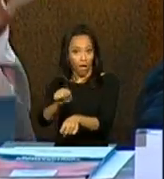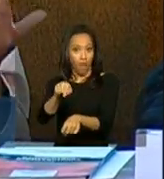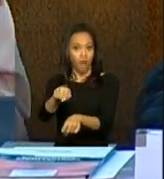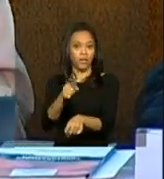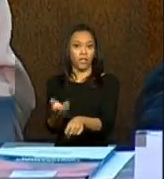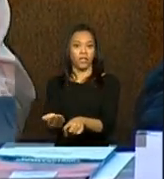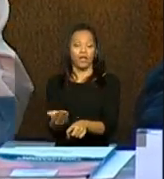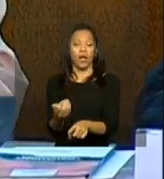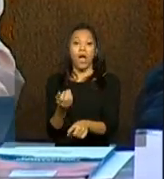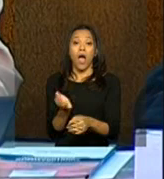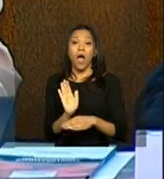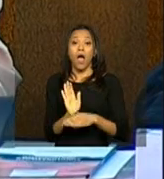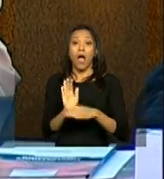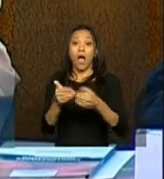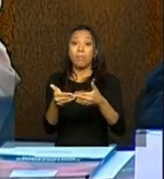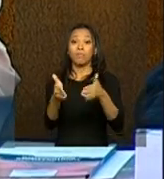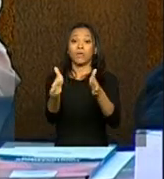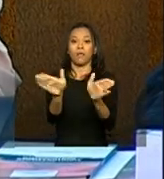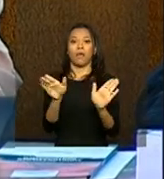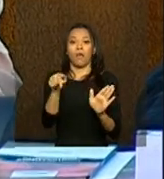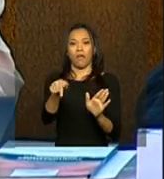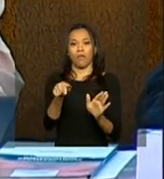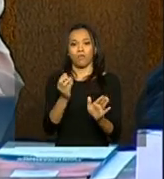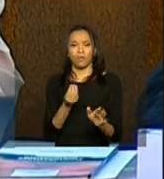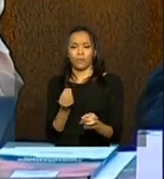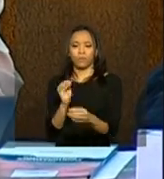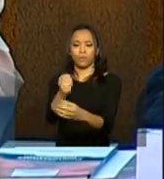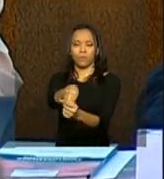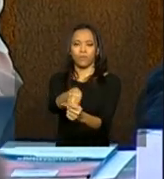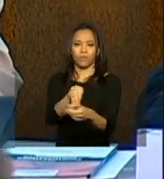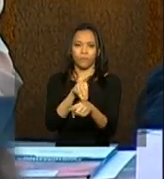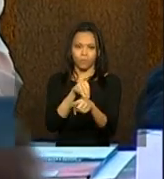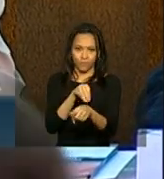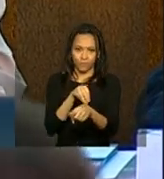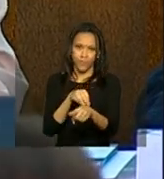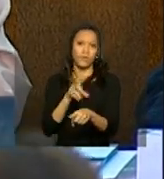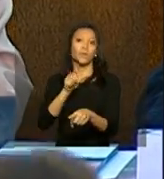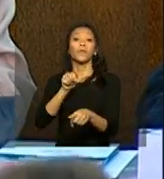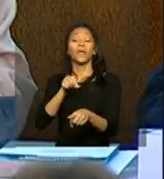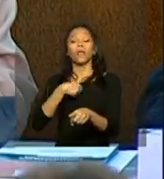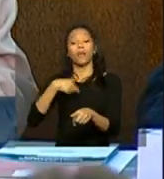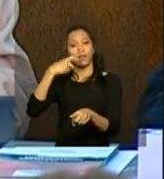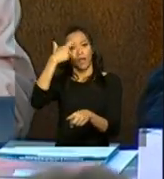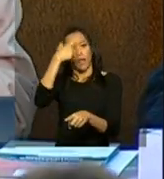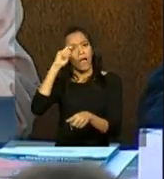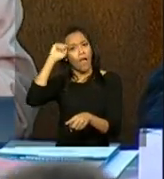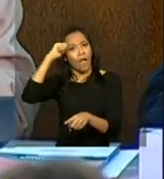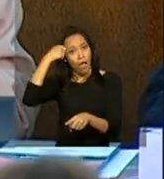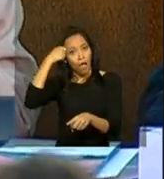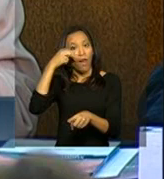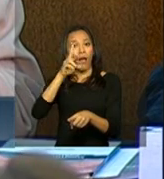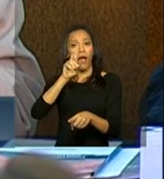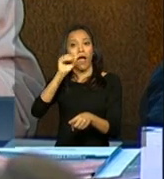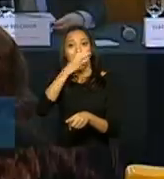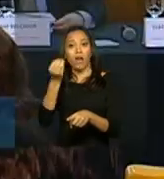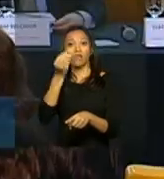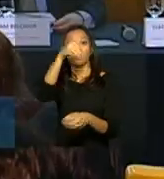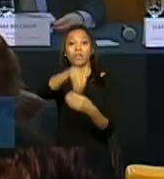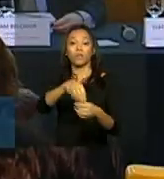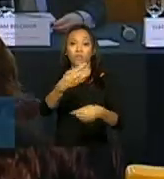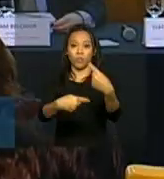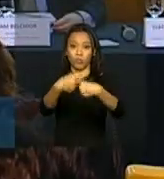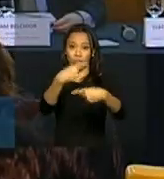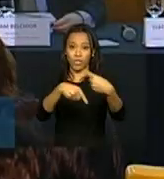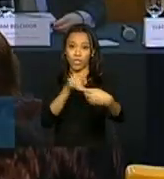ampliar de forma significativa a incorporação da perspectiva racial eh nas políticas de promoção da igualdade